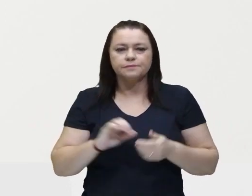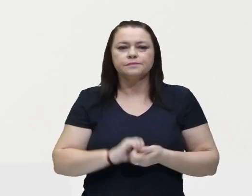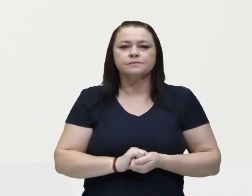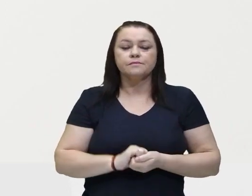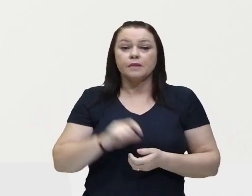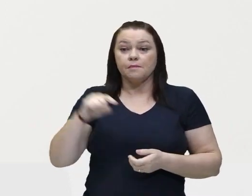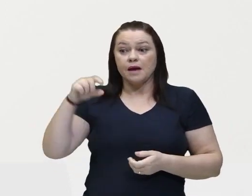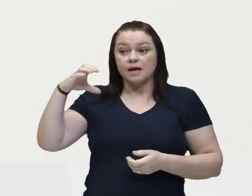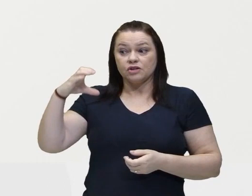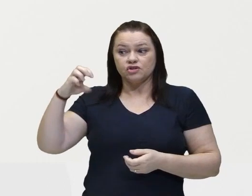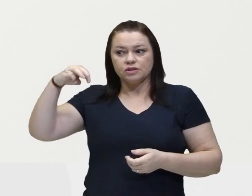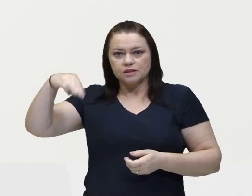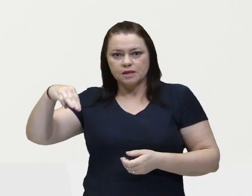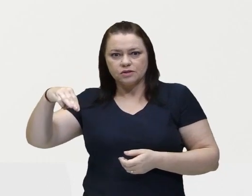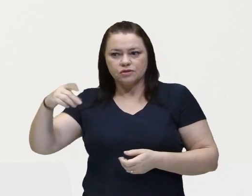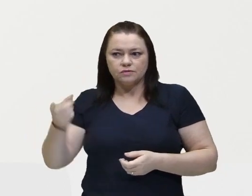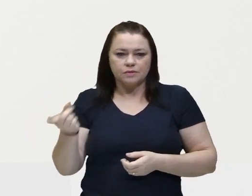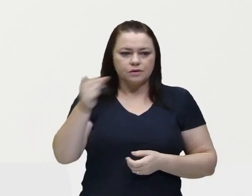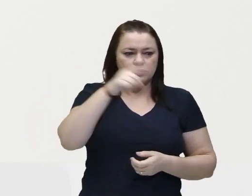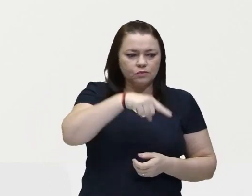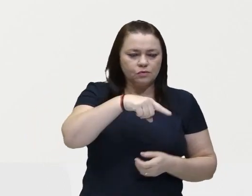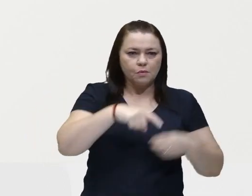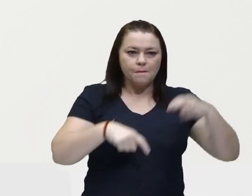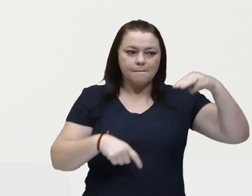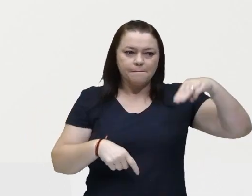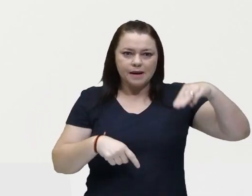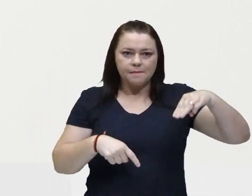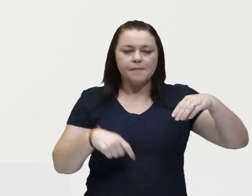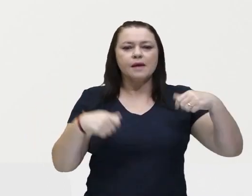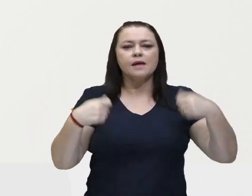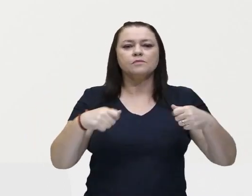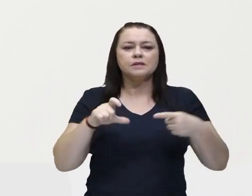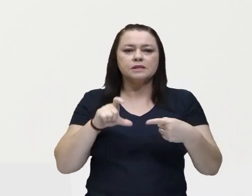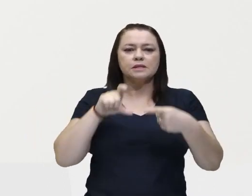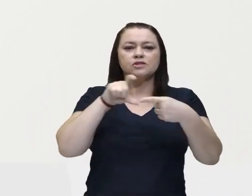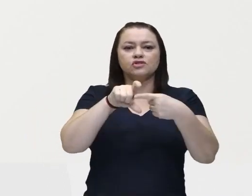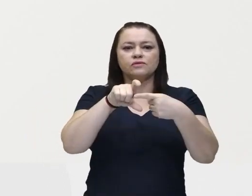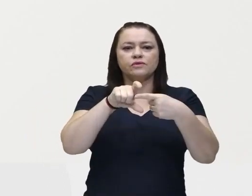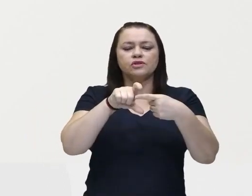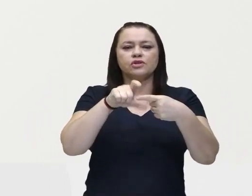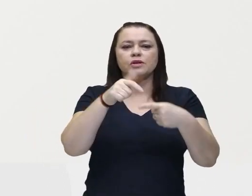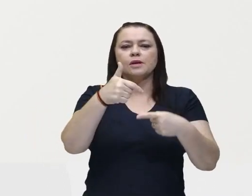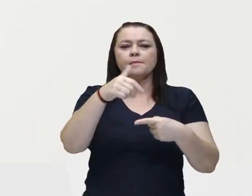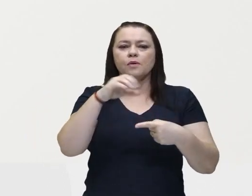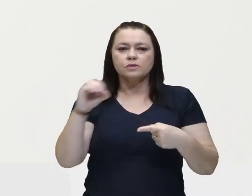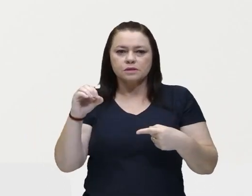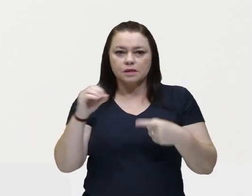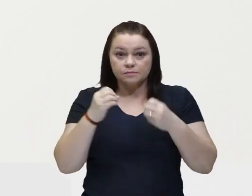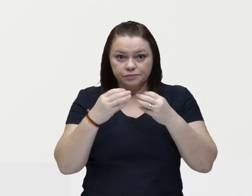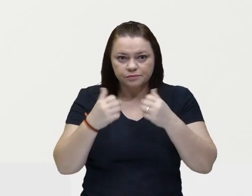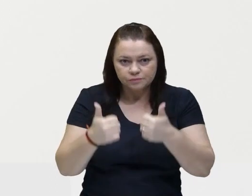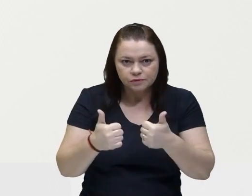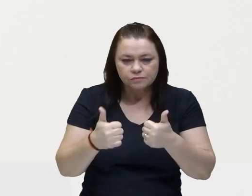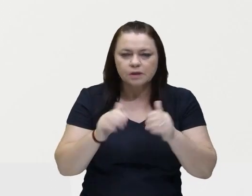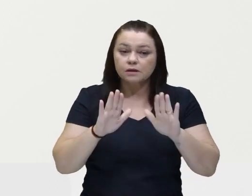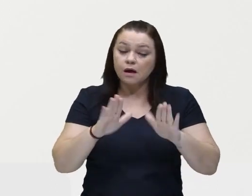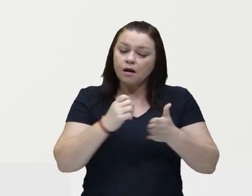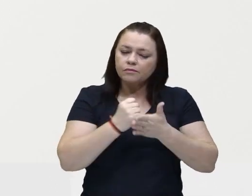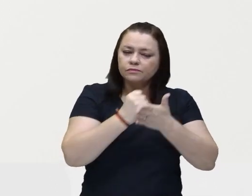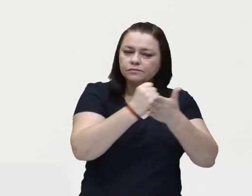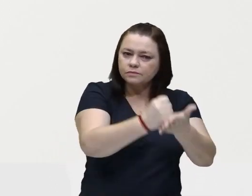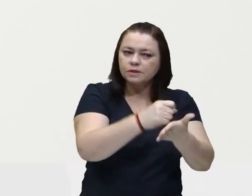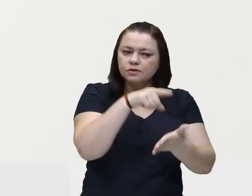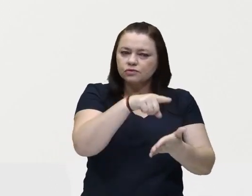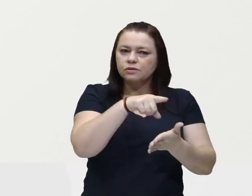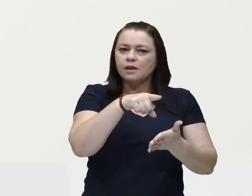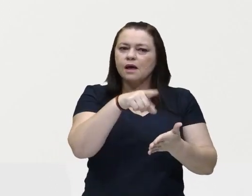deve dividir o valor por 100. Tudo bem? Então vamos ajudar agora o nosso colega Zeca. Bom, o